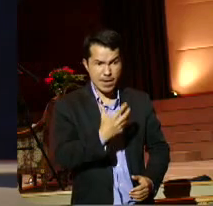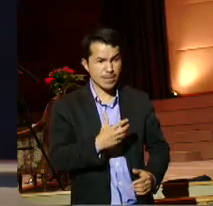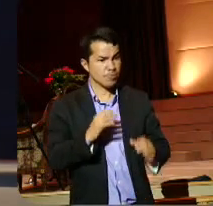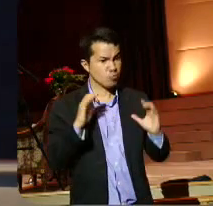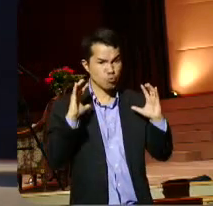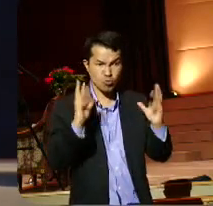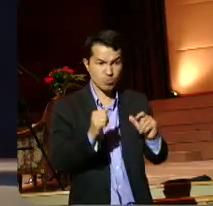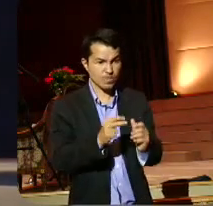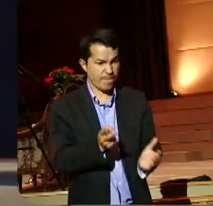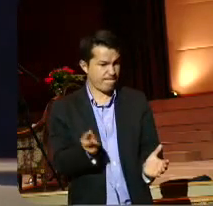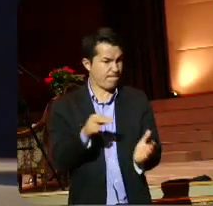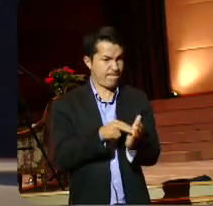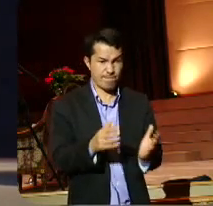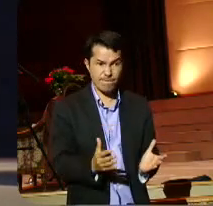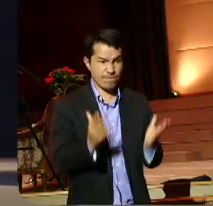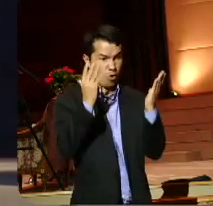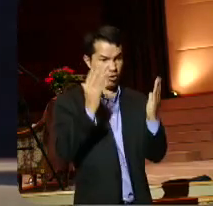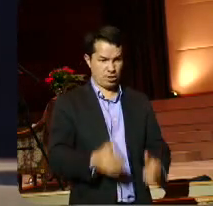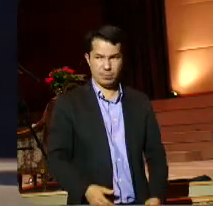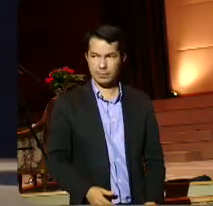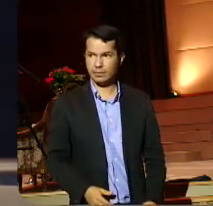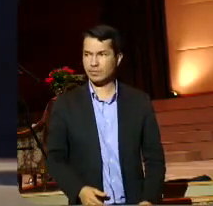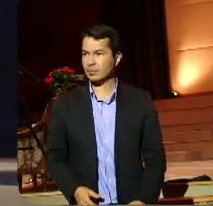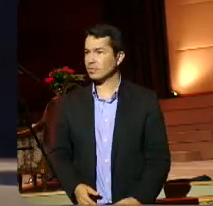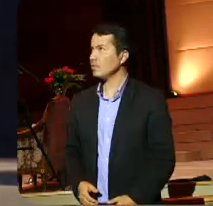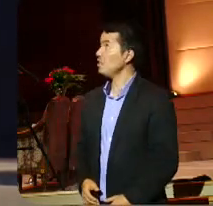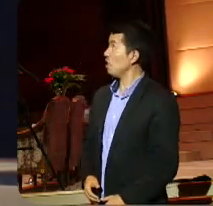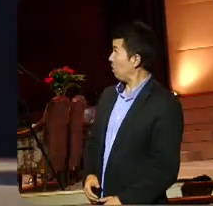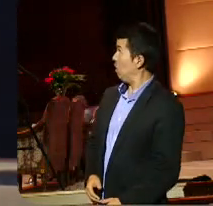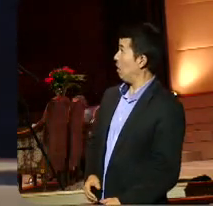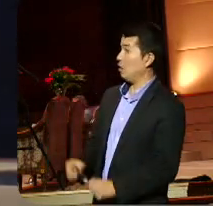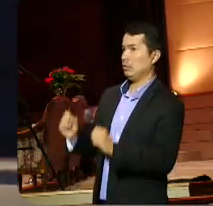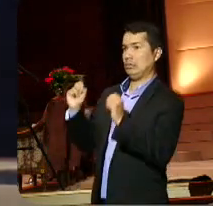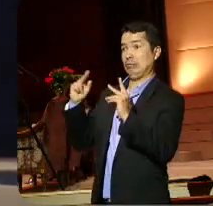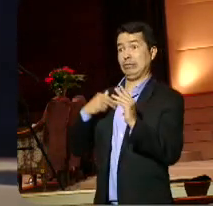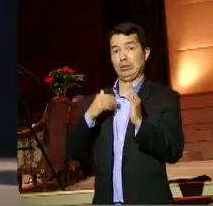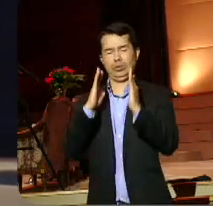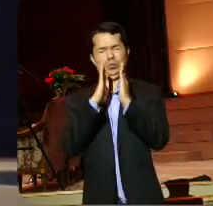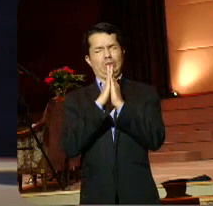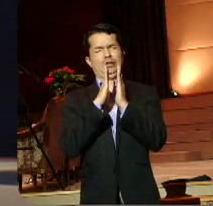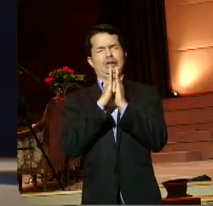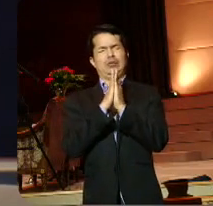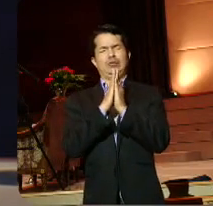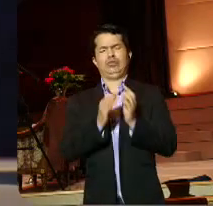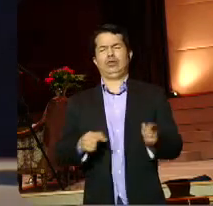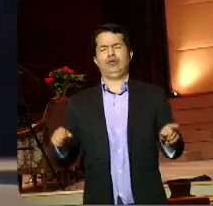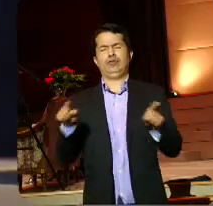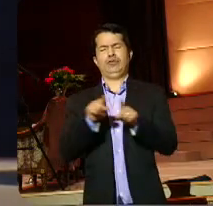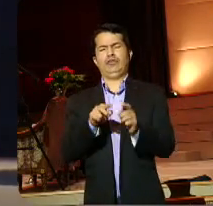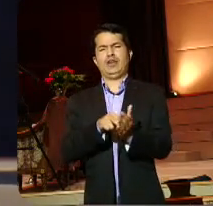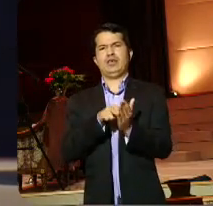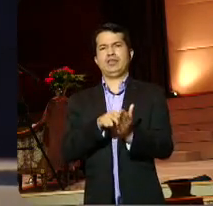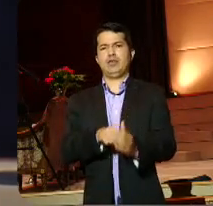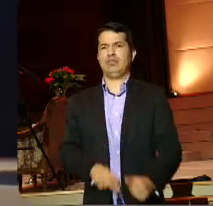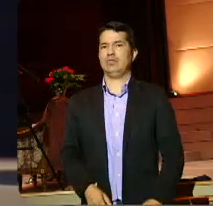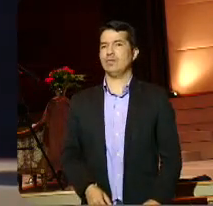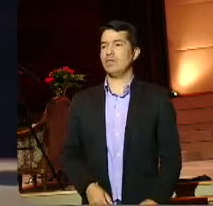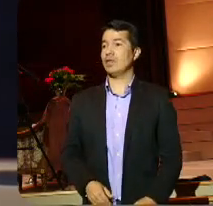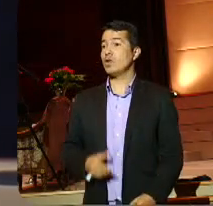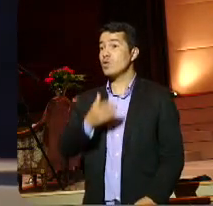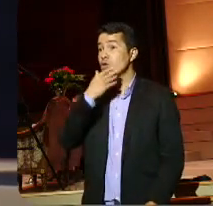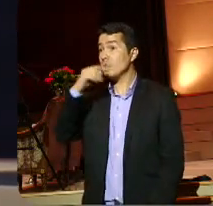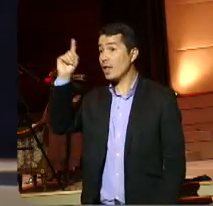aconteceu há 12 anos, esse homem está lá, deu testemunho, pregou lá no Rio de Janeiro e disse: Deus me fez melhor do que eu